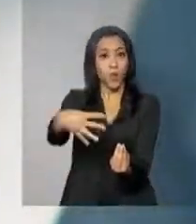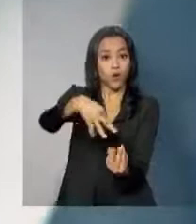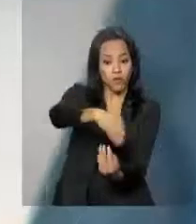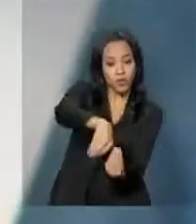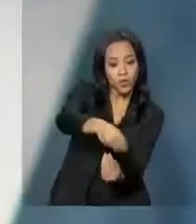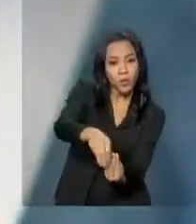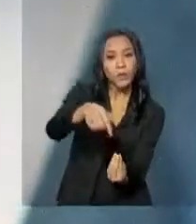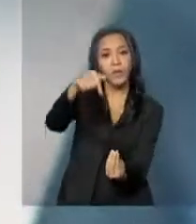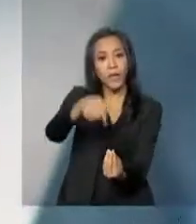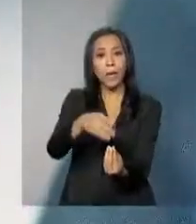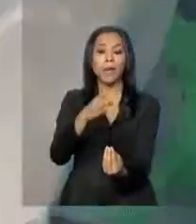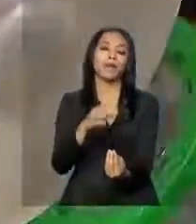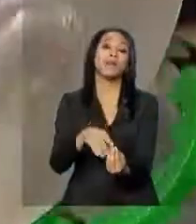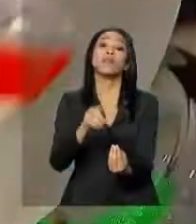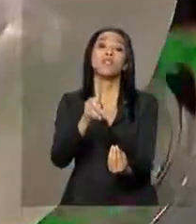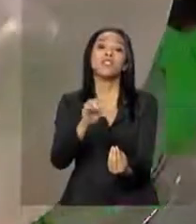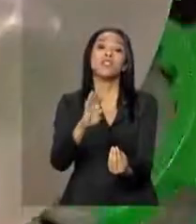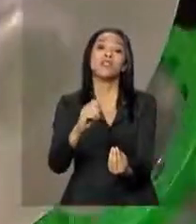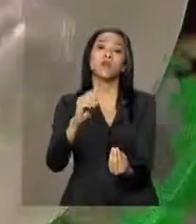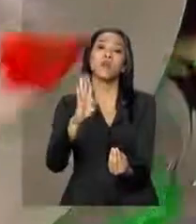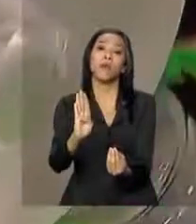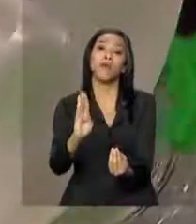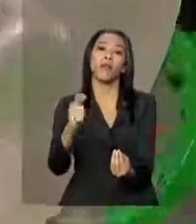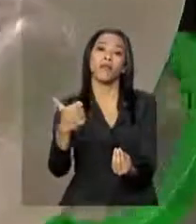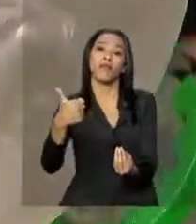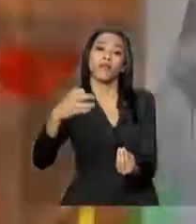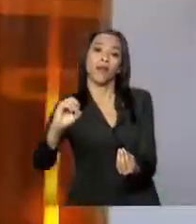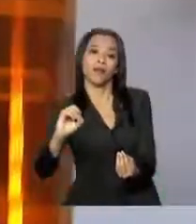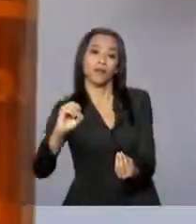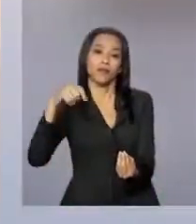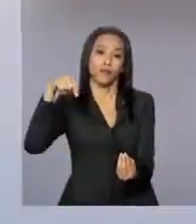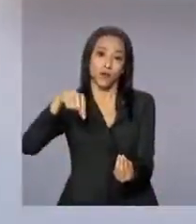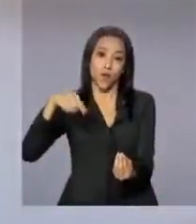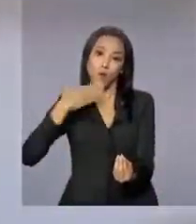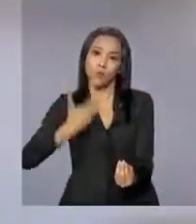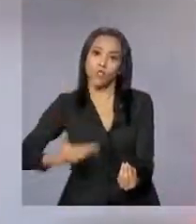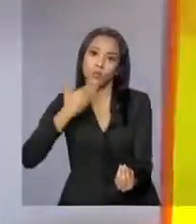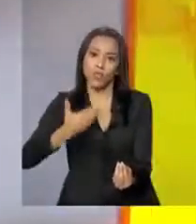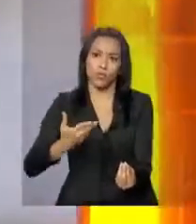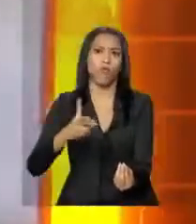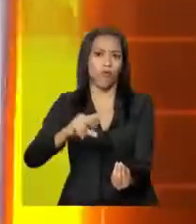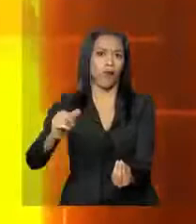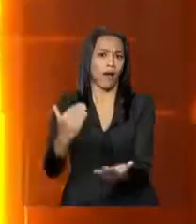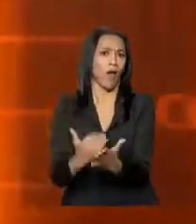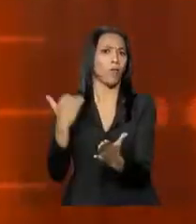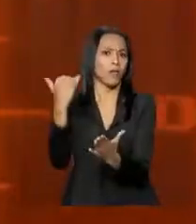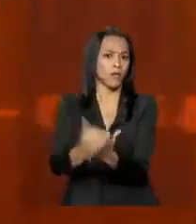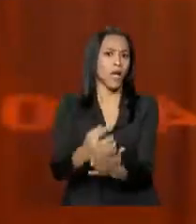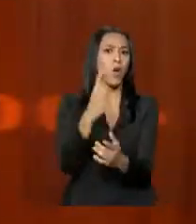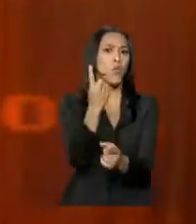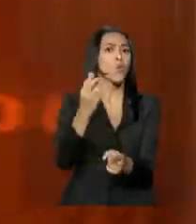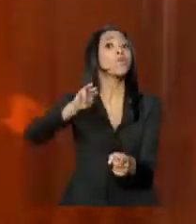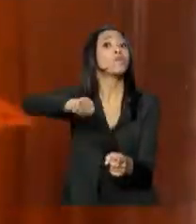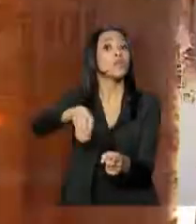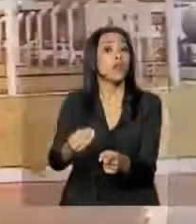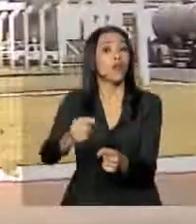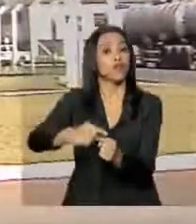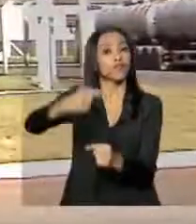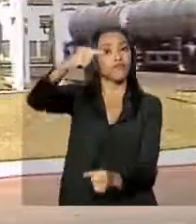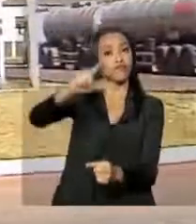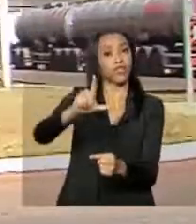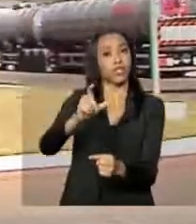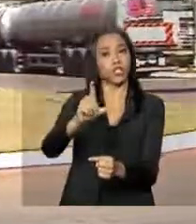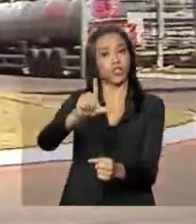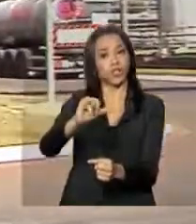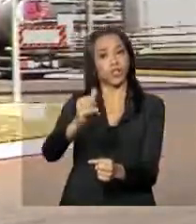chamada diesel B10, a expectativa é que a demanda pelo combustível cresça em 1 bilhão de litros neste ano. A estimativa